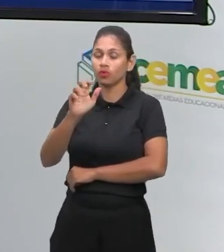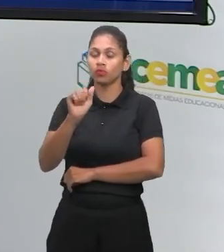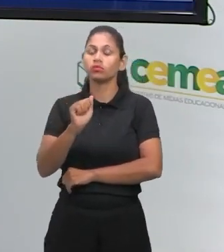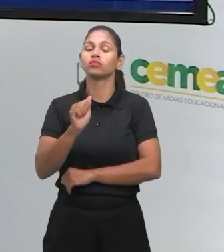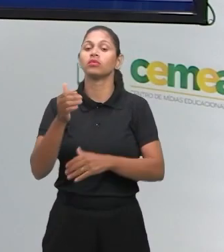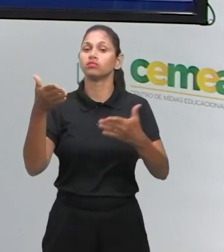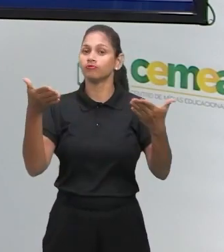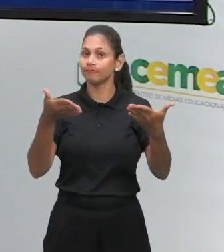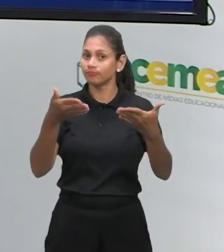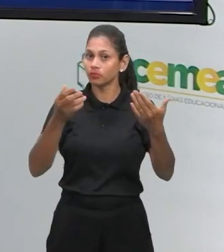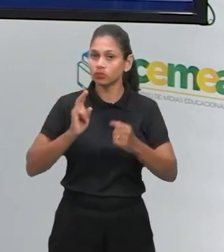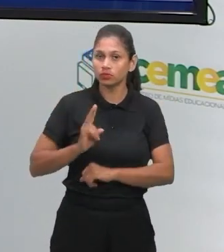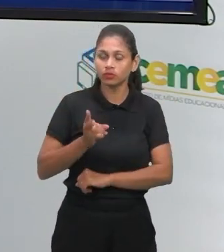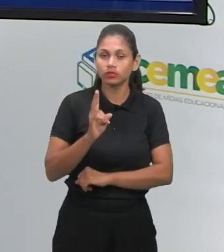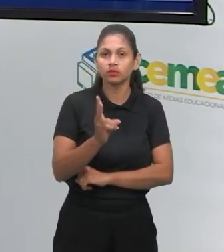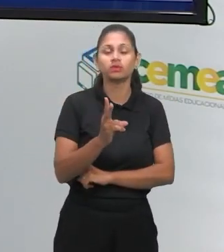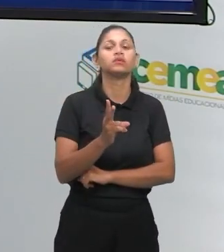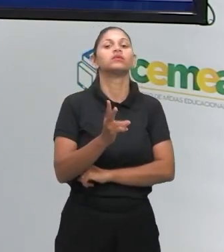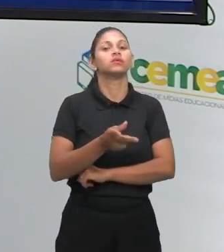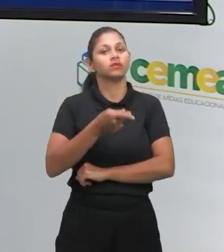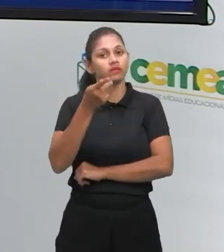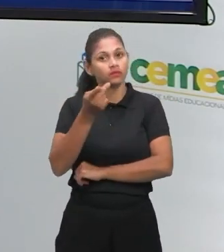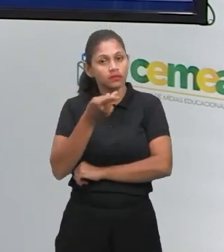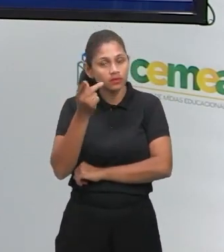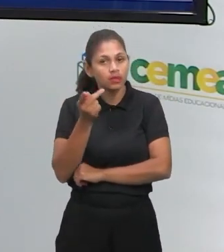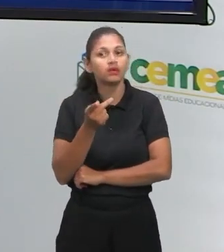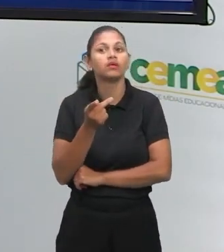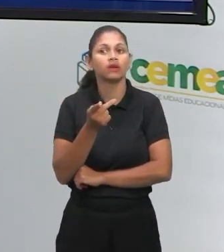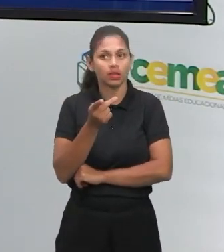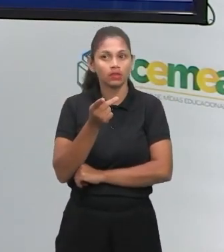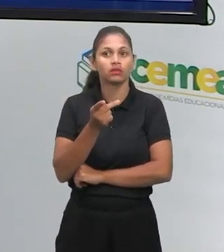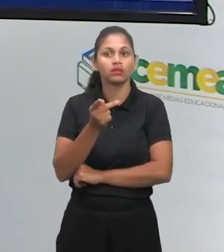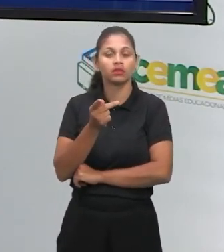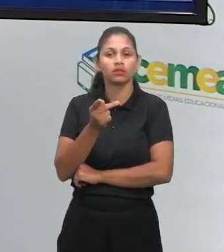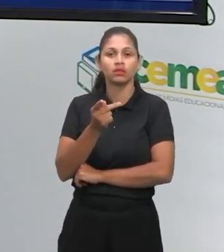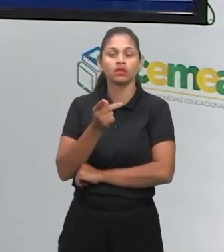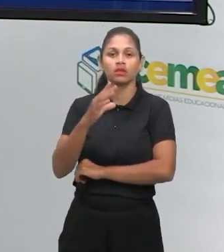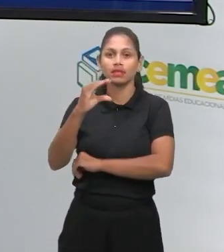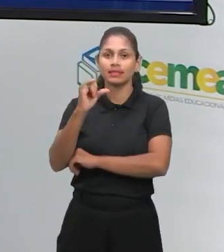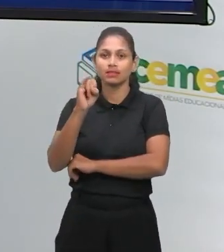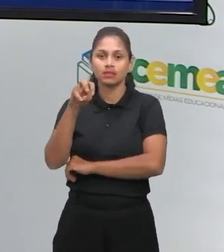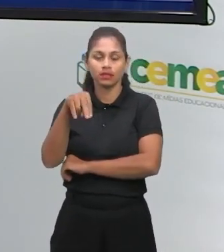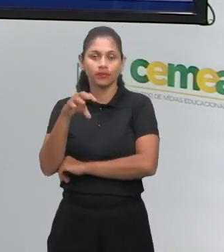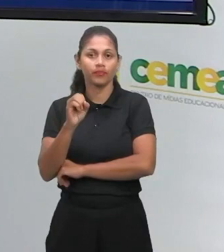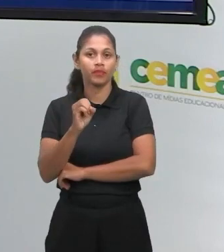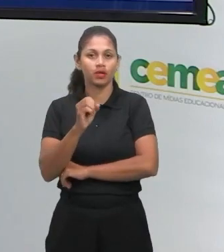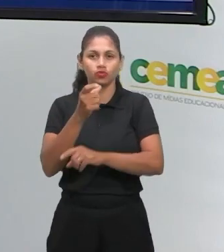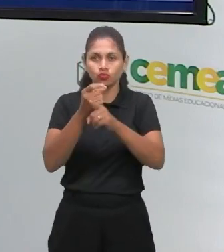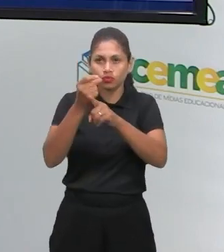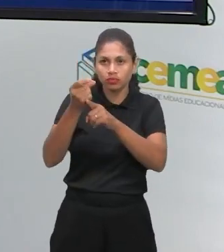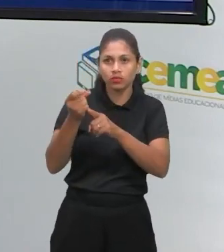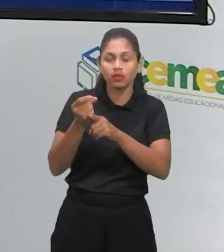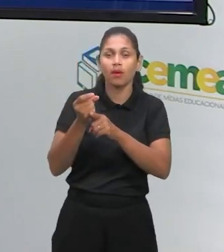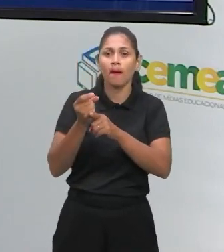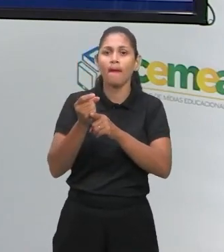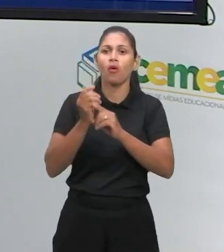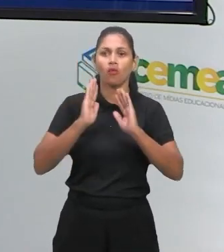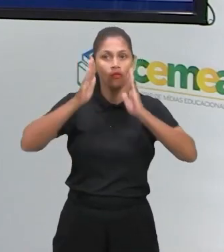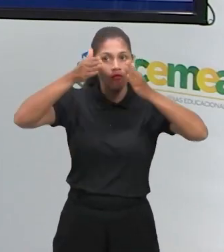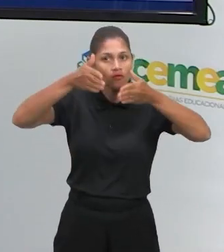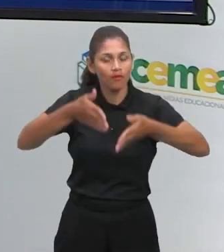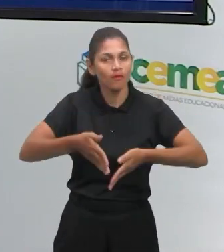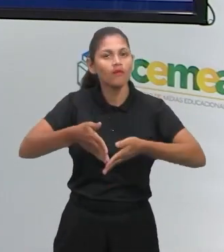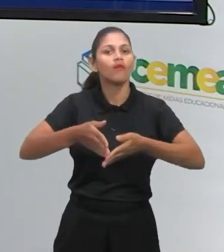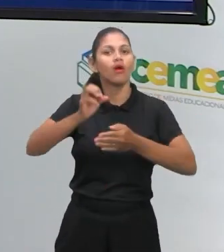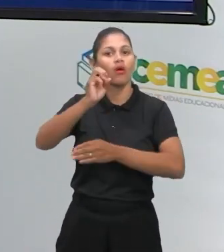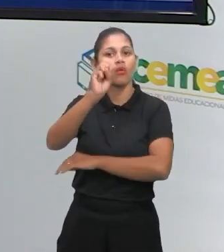sobre cinemática de partículas, mais precisamente sobre movimento retilíneo uniforme, ou seja, aquele movimento